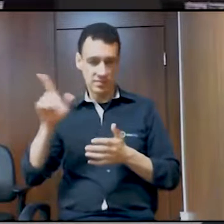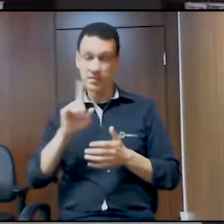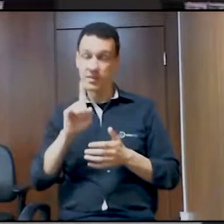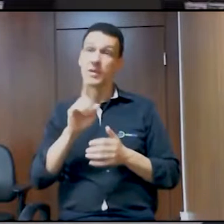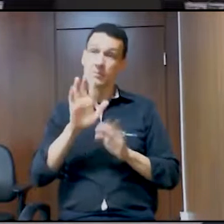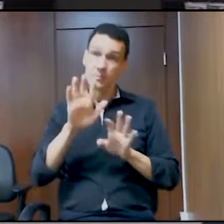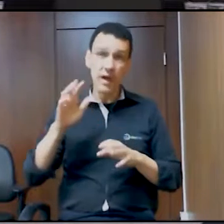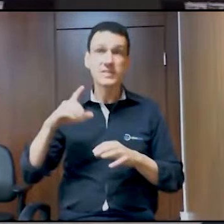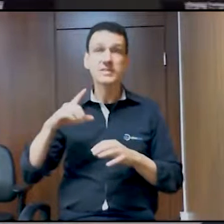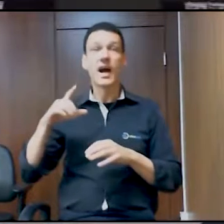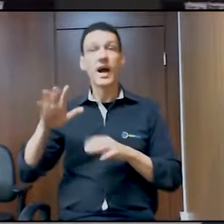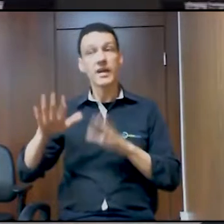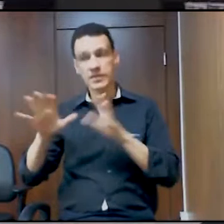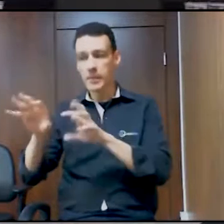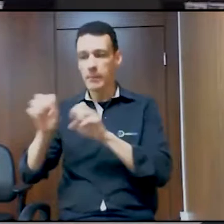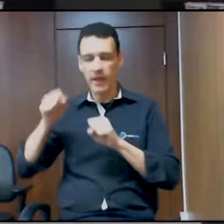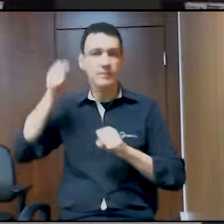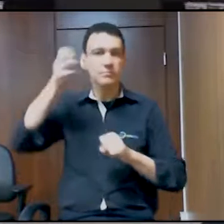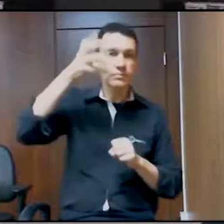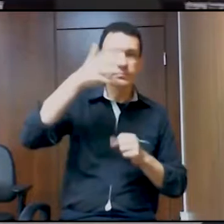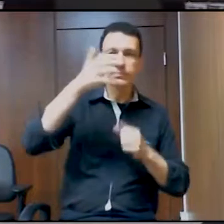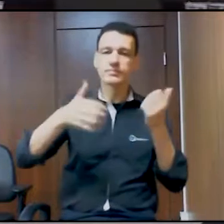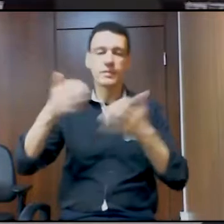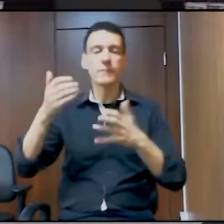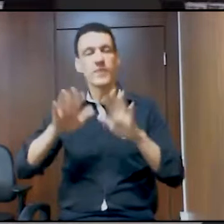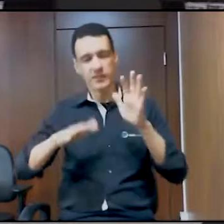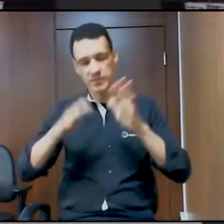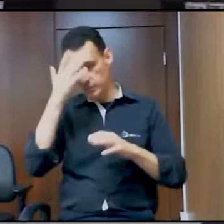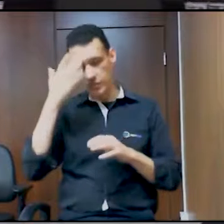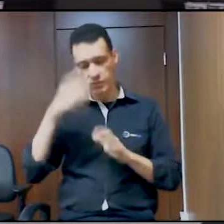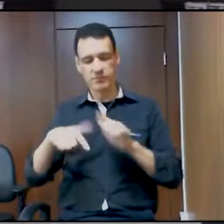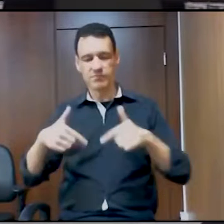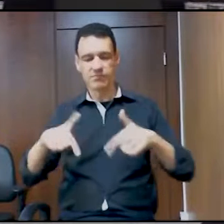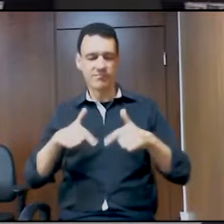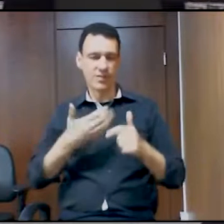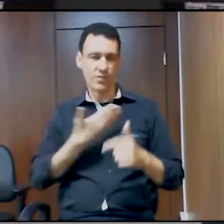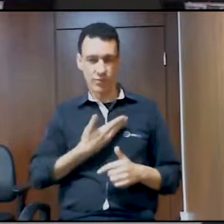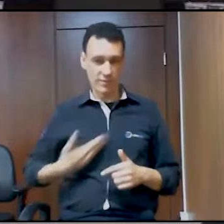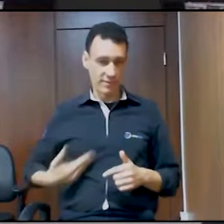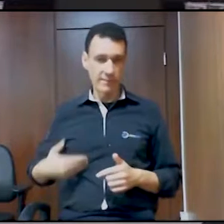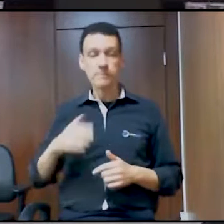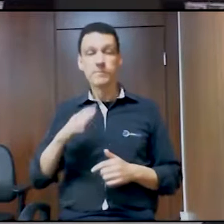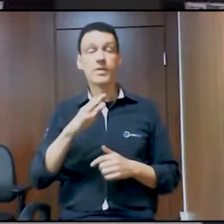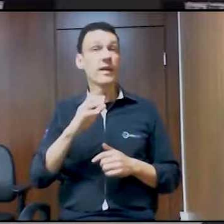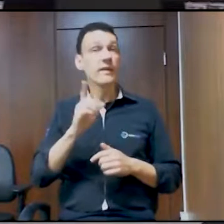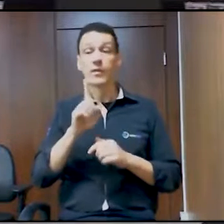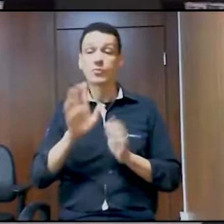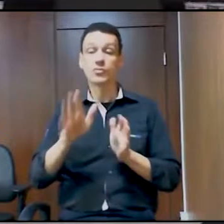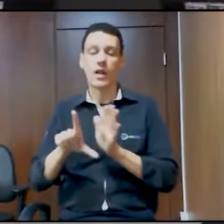ele influencia ações tomadas pelos agentes públicos, mesmo não tendo virado lei.